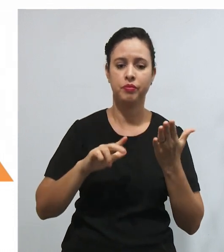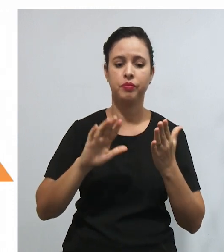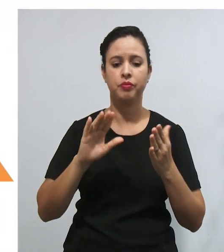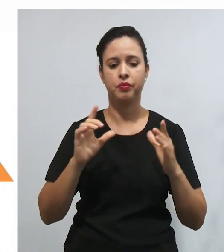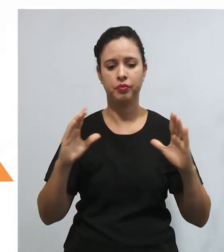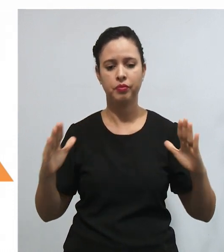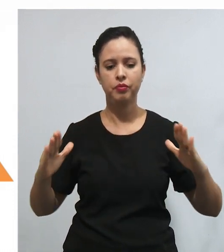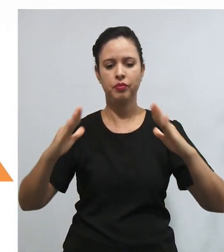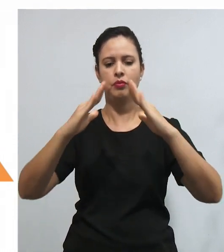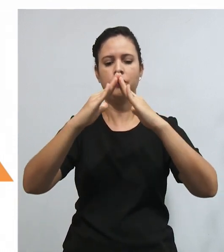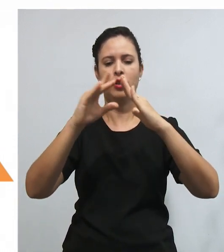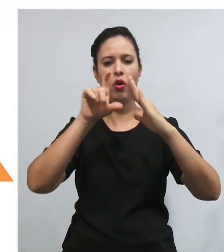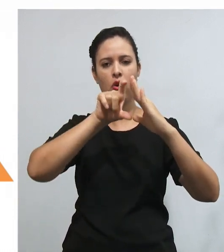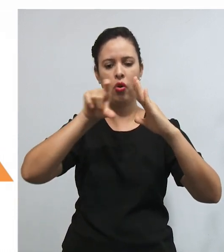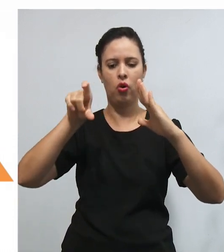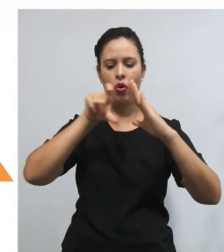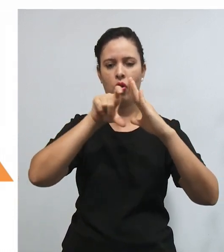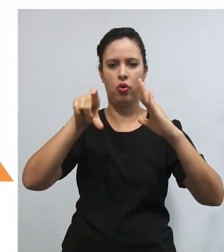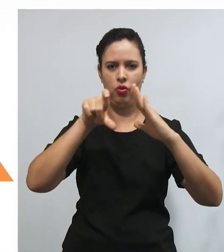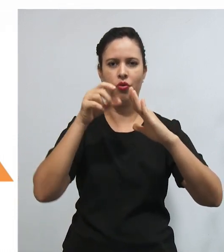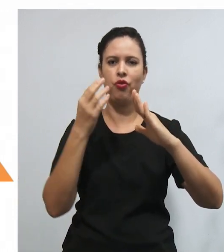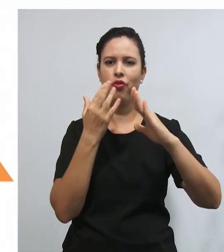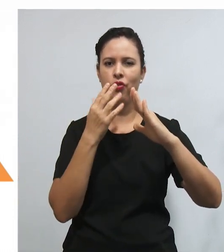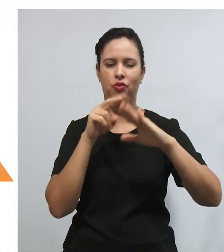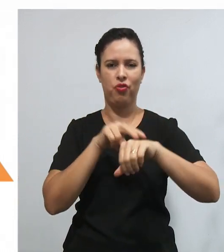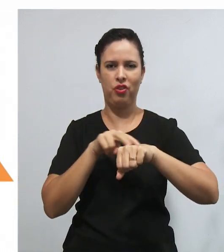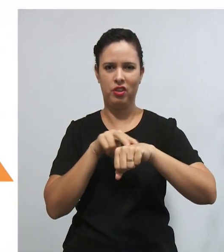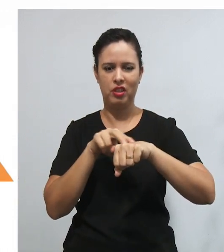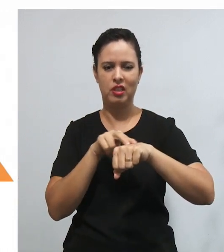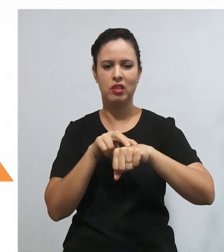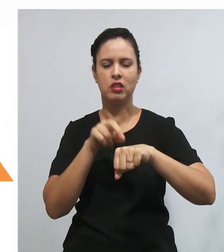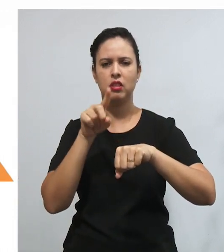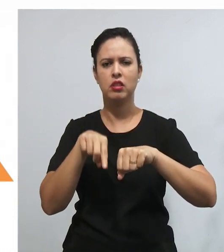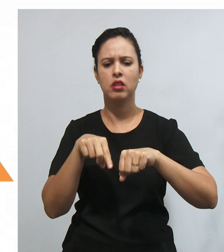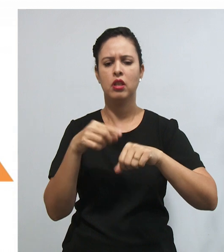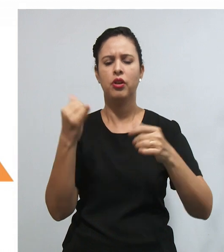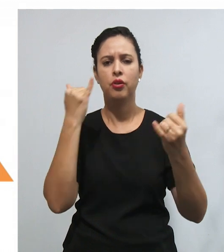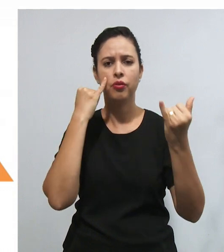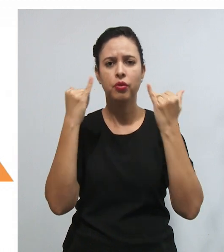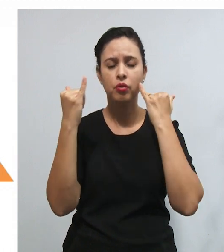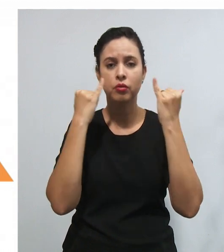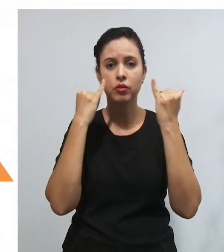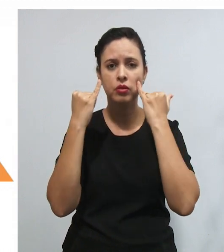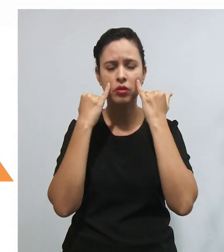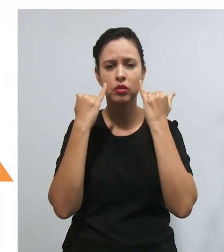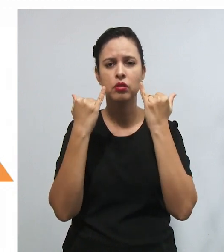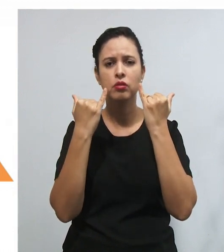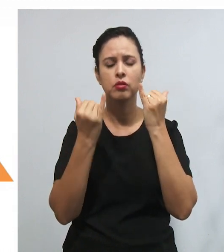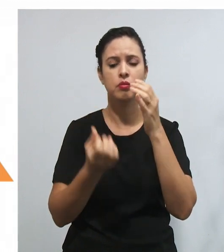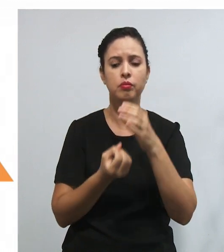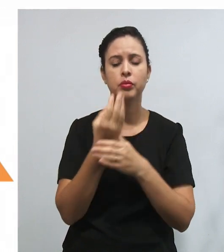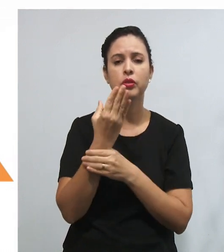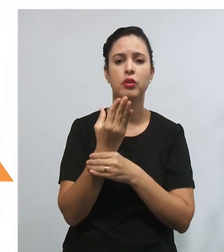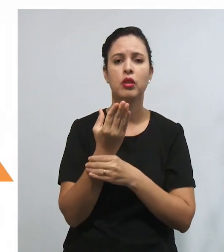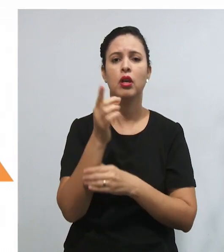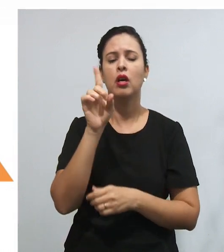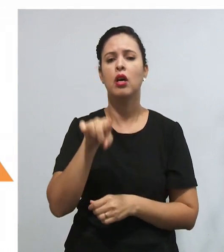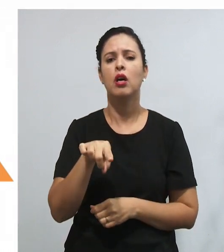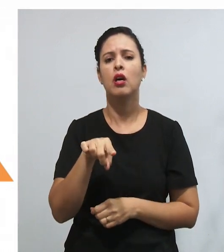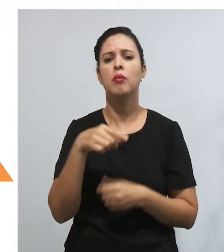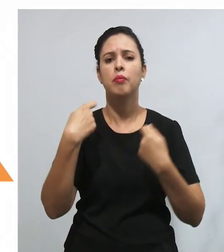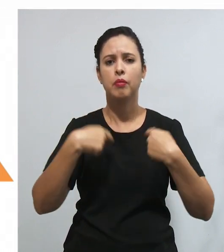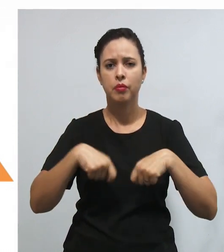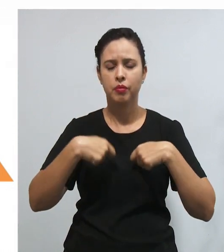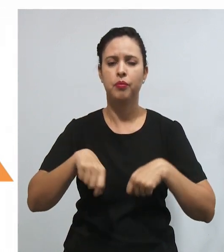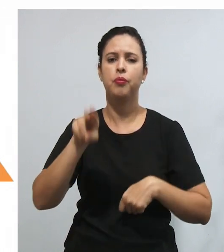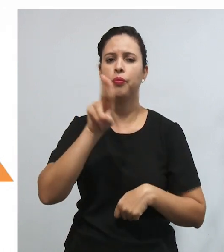informação? O que é necessário para gerar informação? É necessário, pessoal, utilizar sistemas especialistas. Aqui talvez a gente está